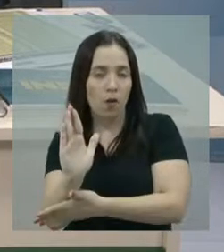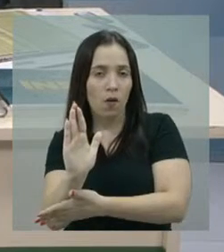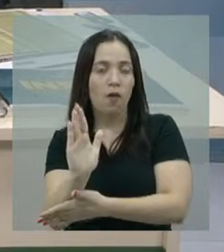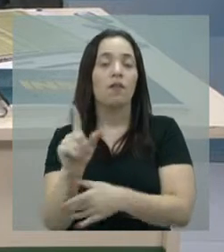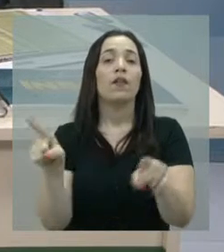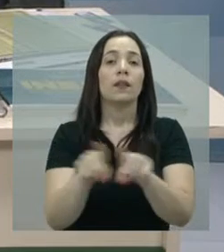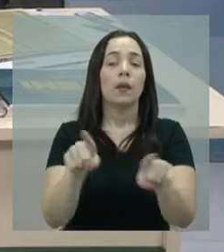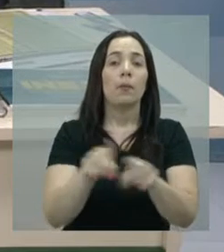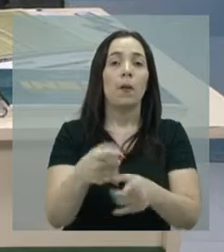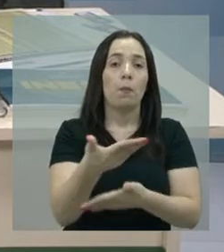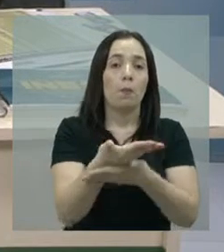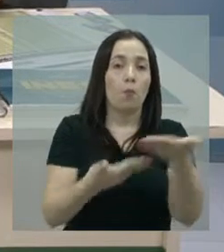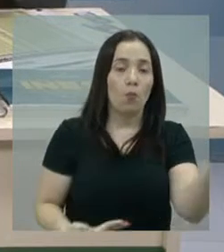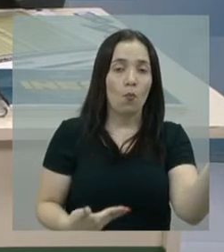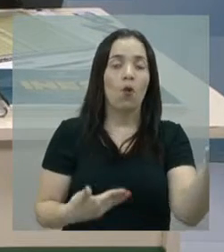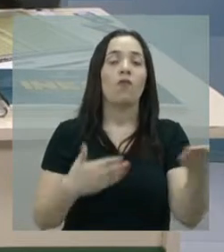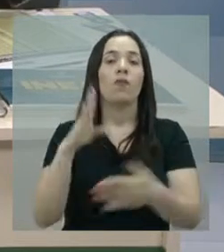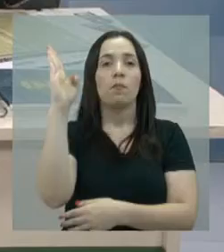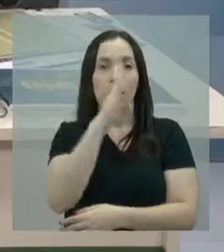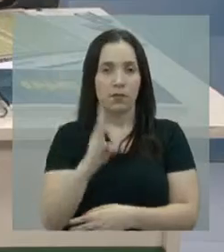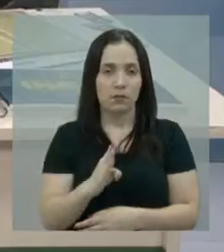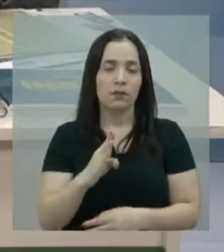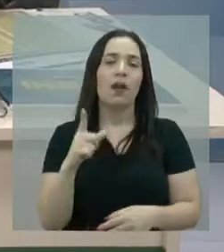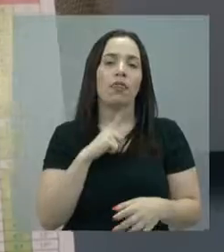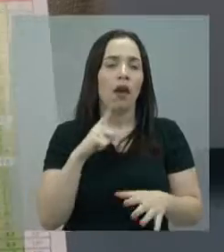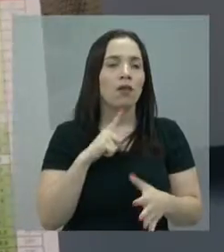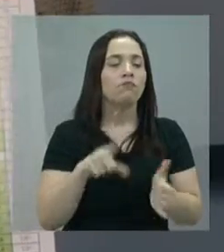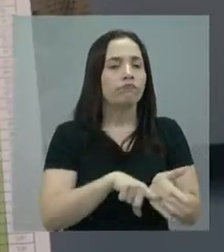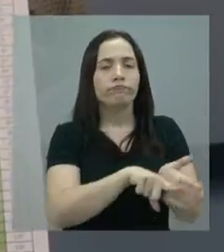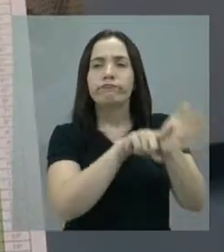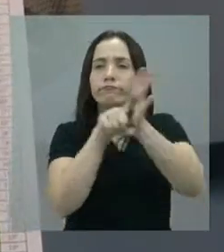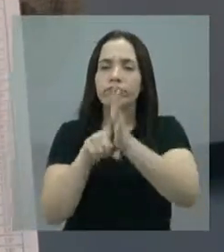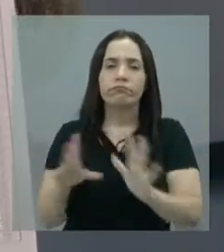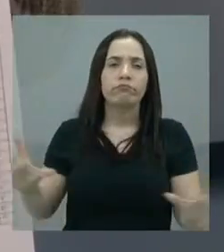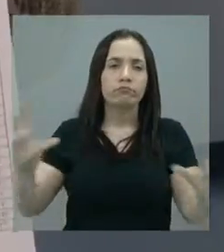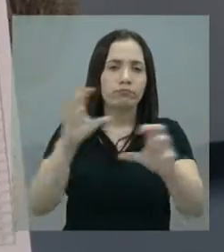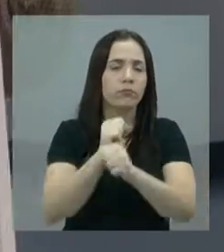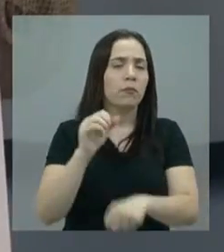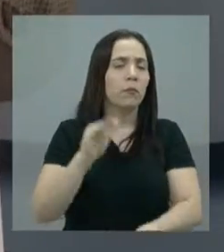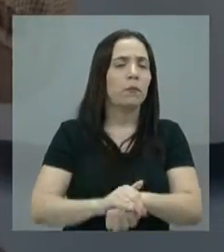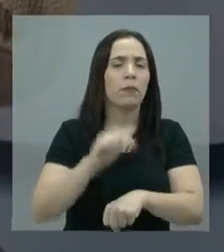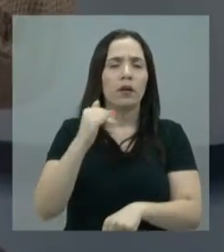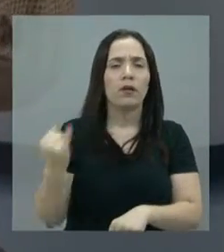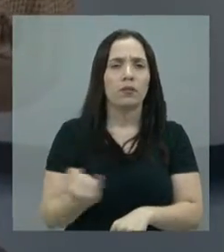Prova Brasil, e ele gera esse dado, que é o mais importante dado